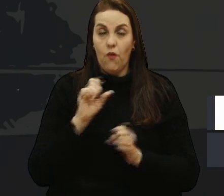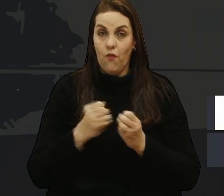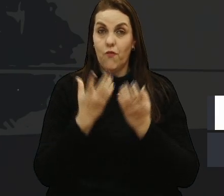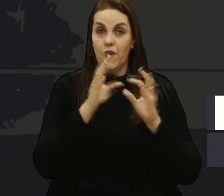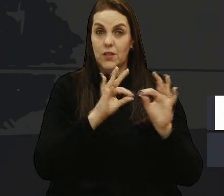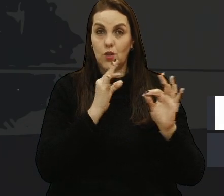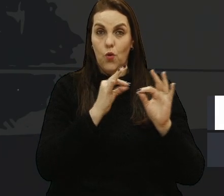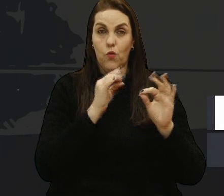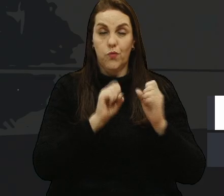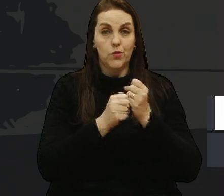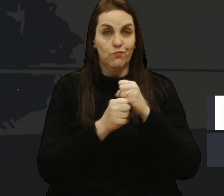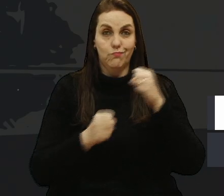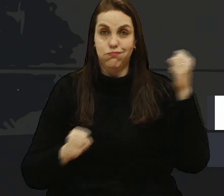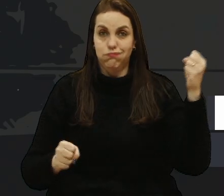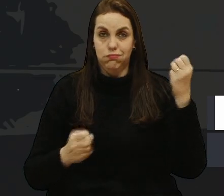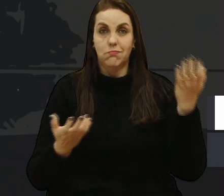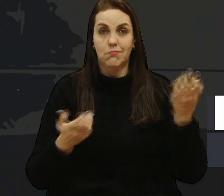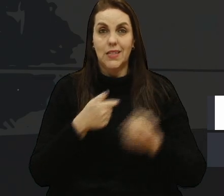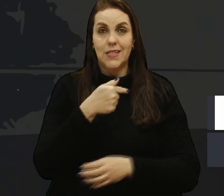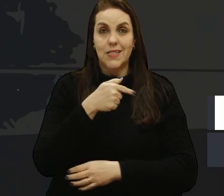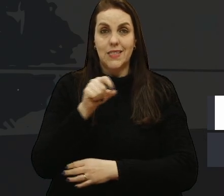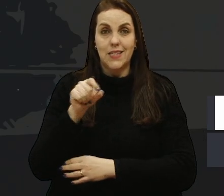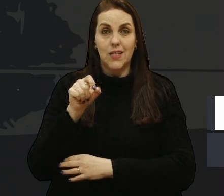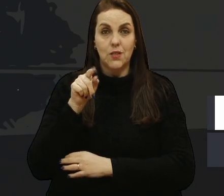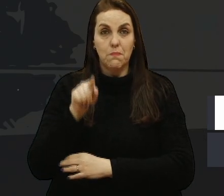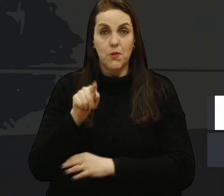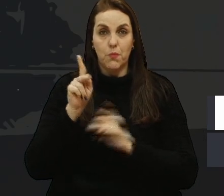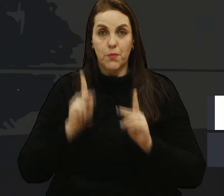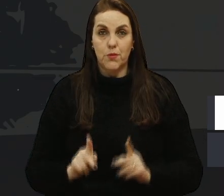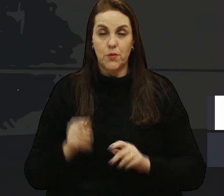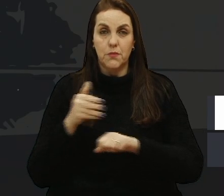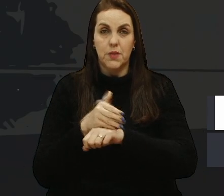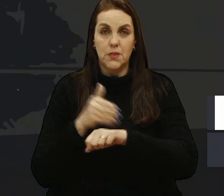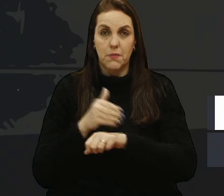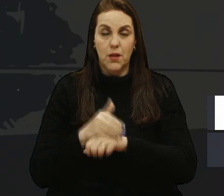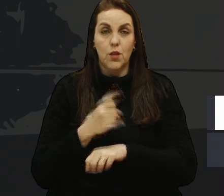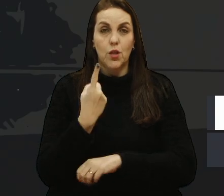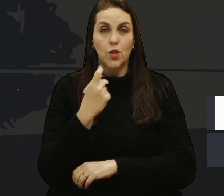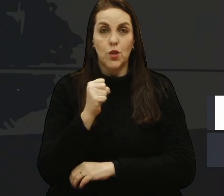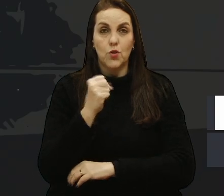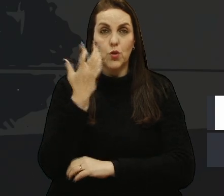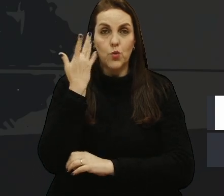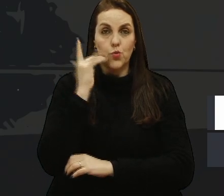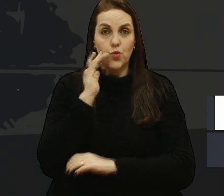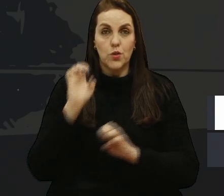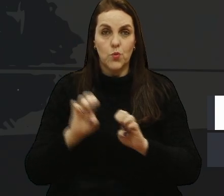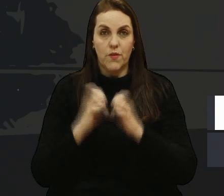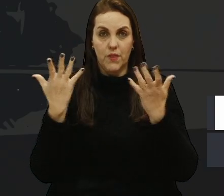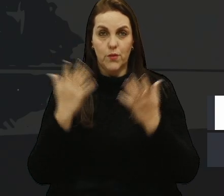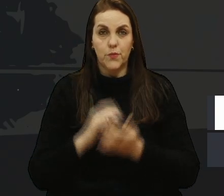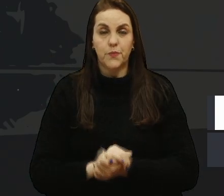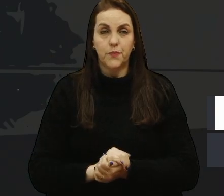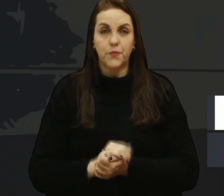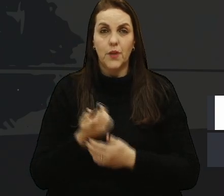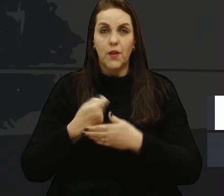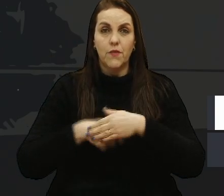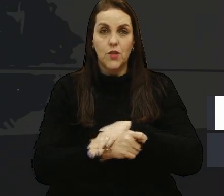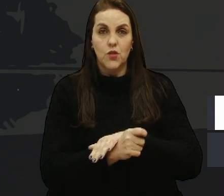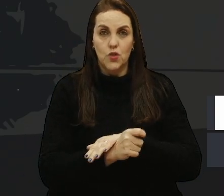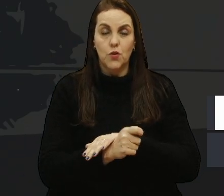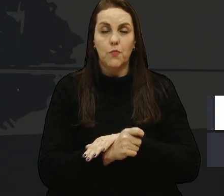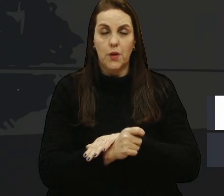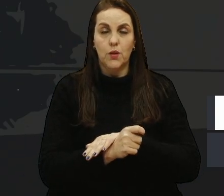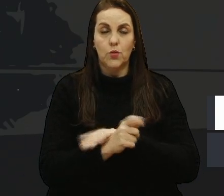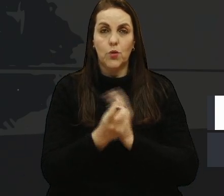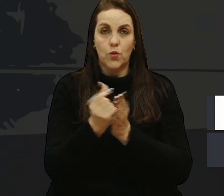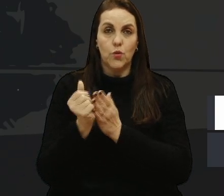Uva gigante, né, com 700 mil participantes e 18 dias de evento. A aplicação dos recursos do